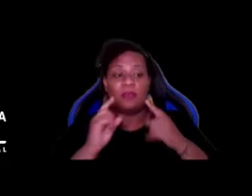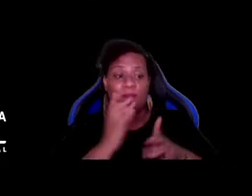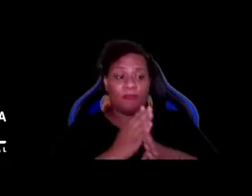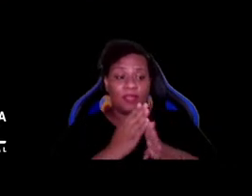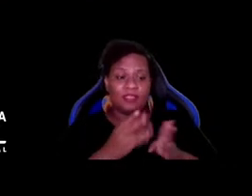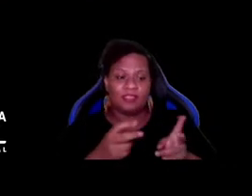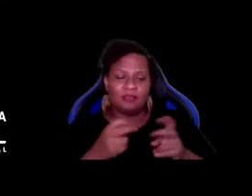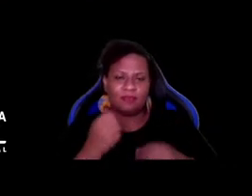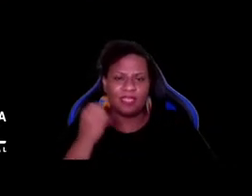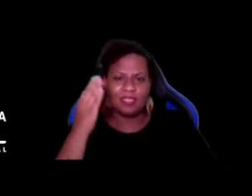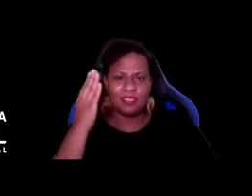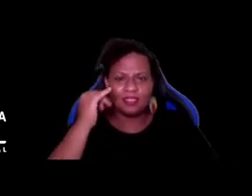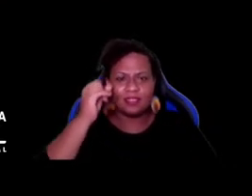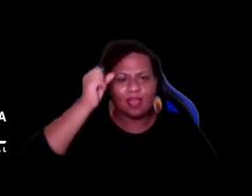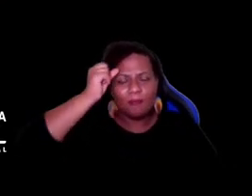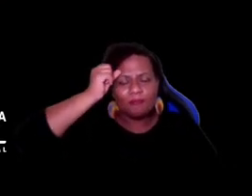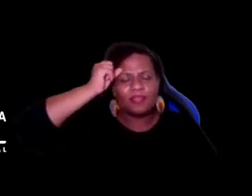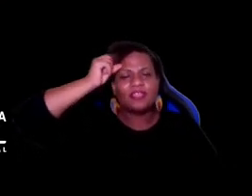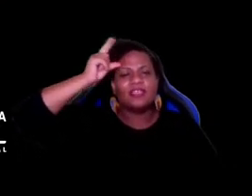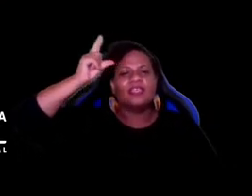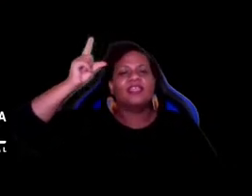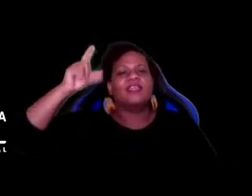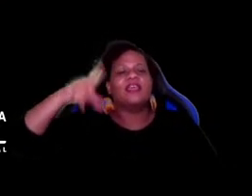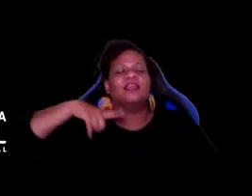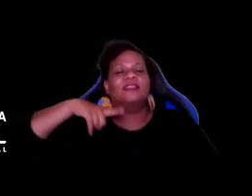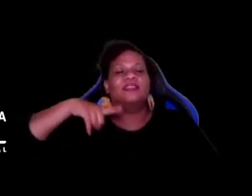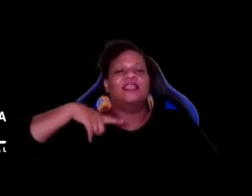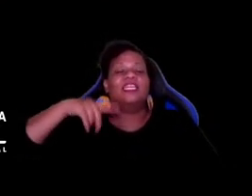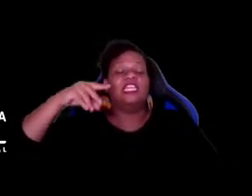saber criar, né, dentro